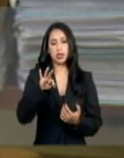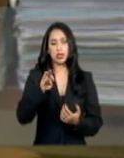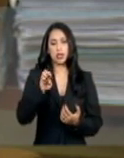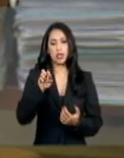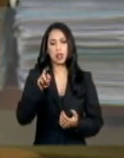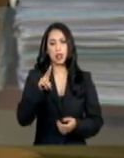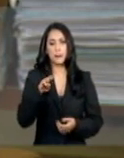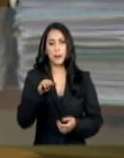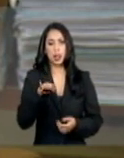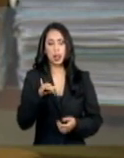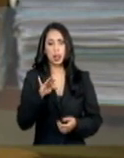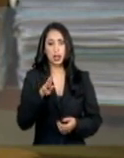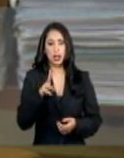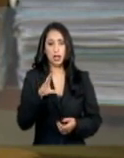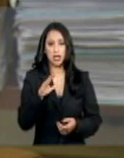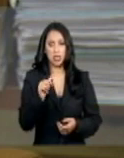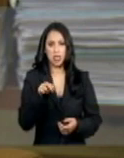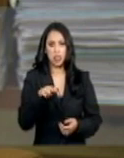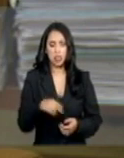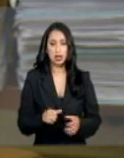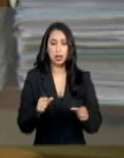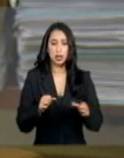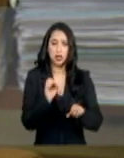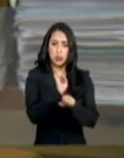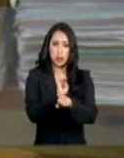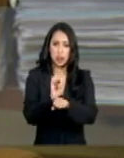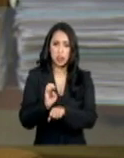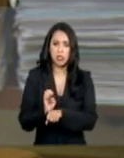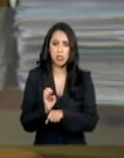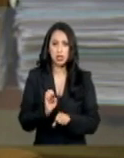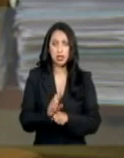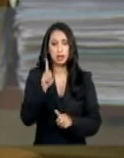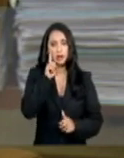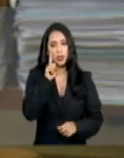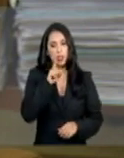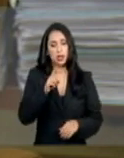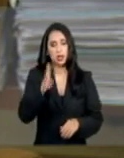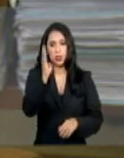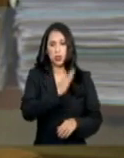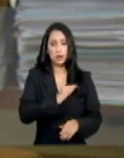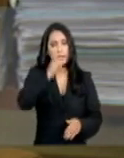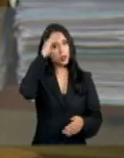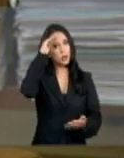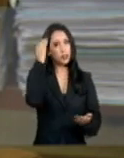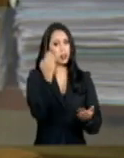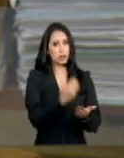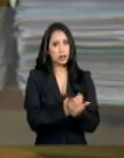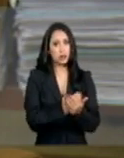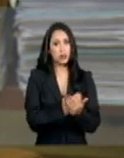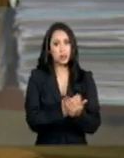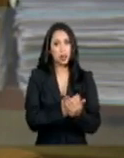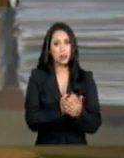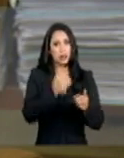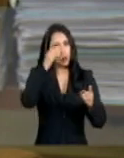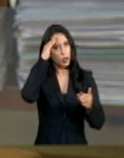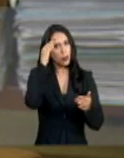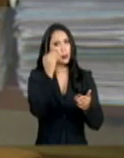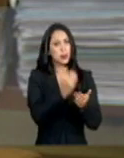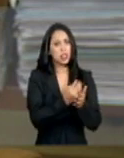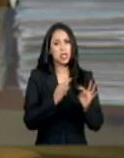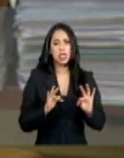instituir a organização dos estados americanos que o brasil está sujeito a cumprir e assim cumprir